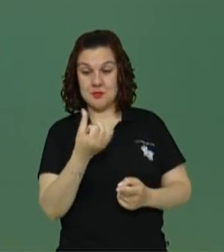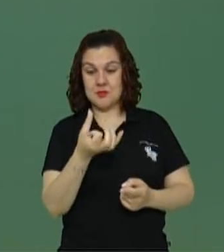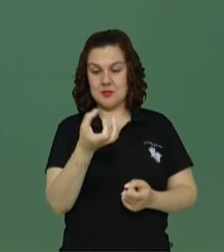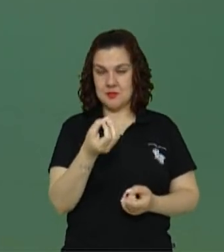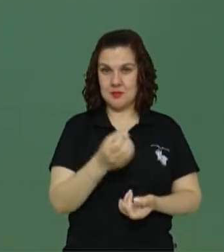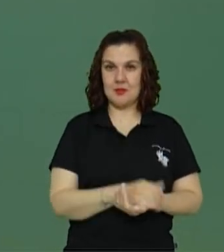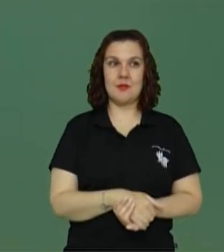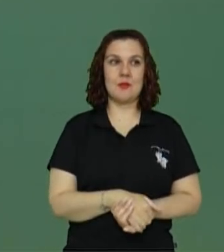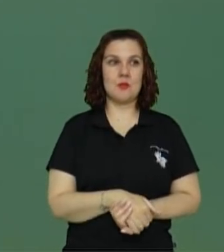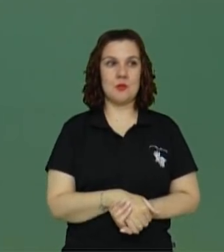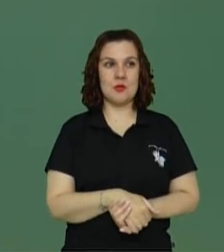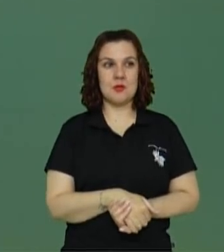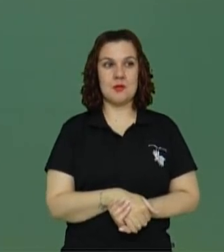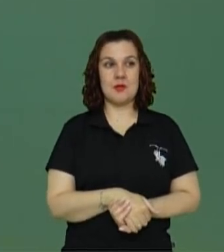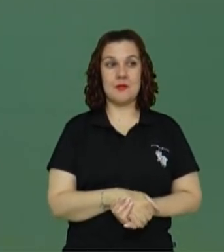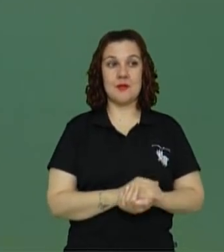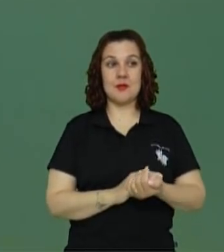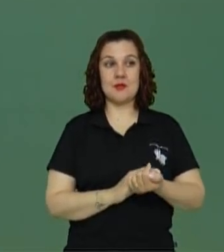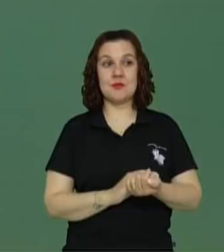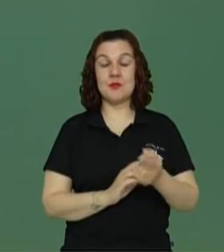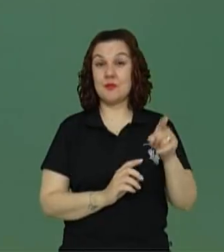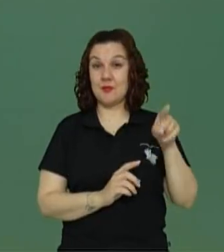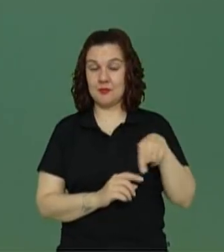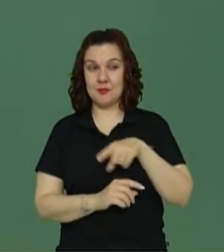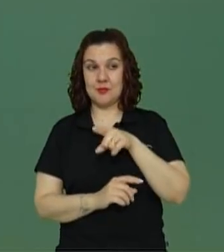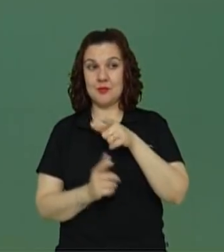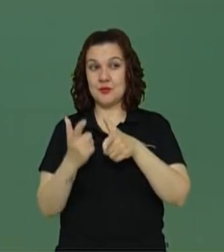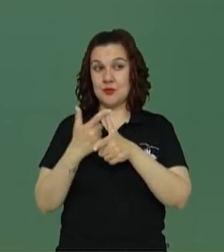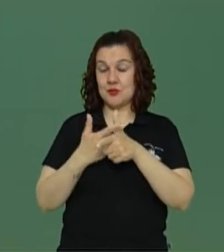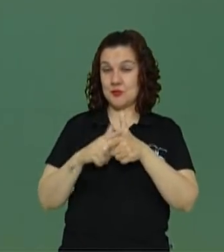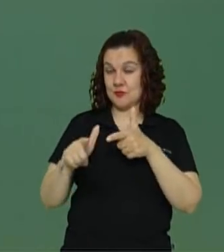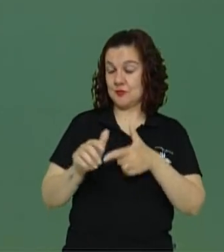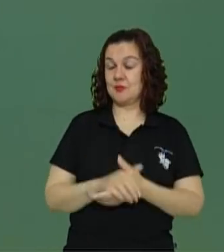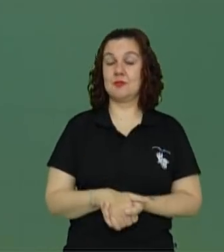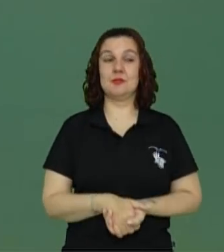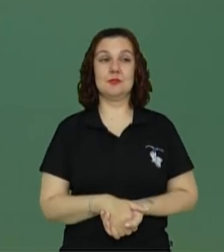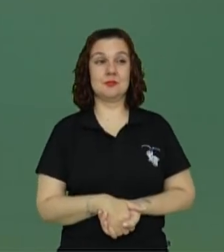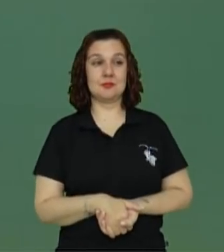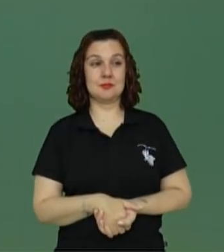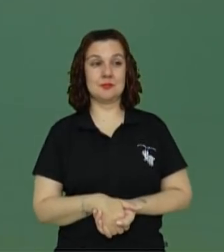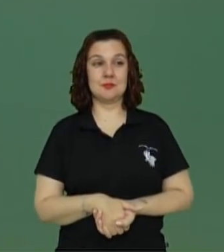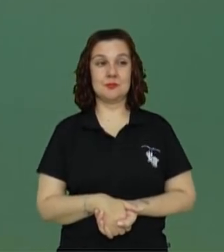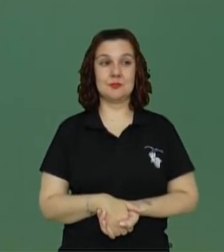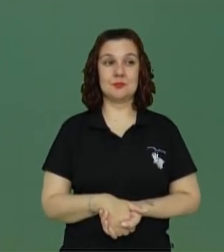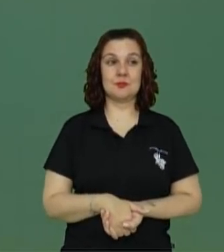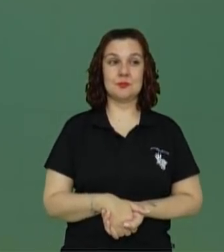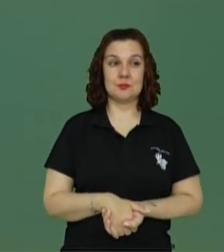160... o x ele vai passar dividindo o 160.